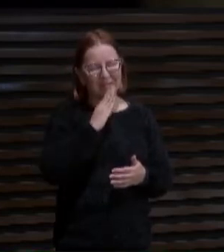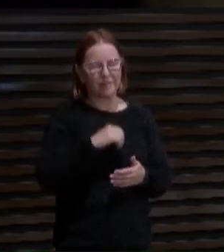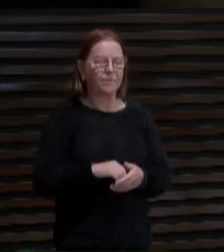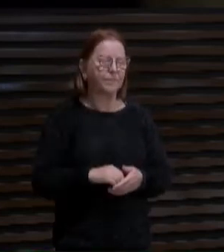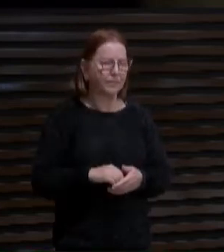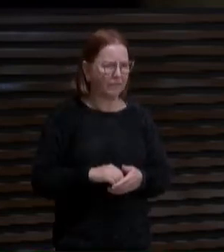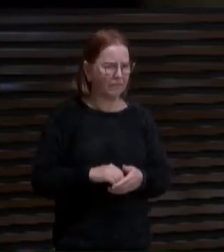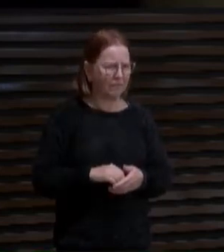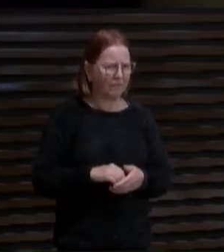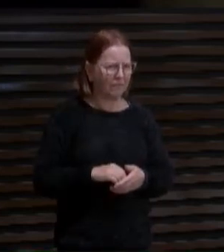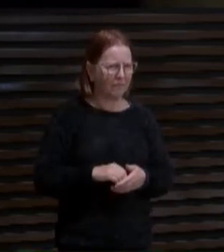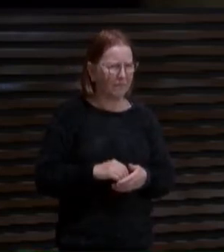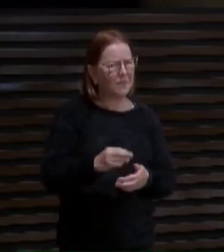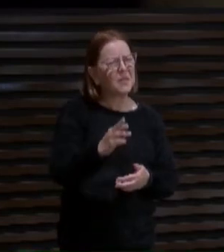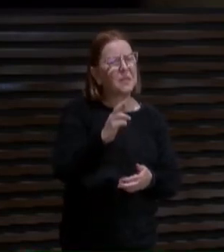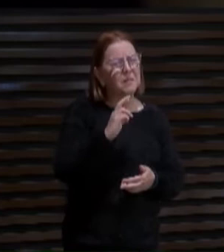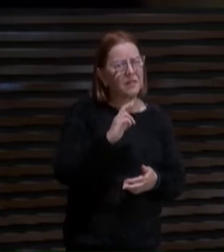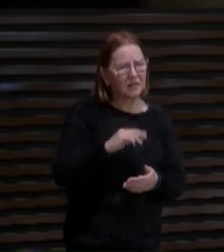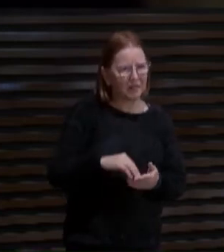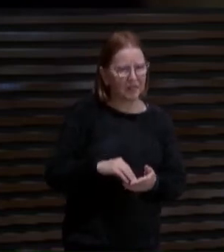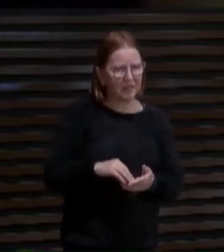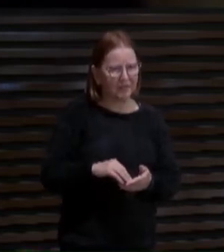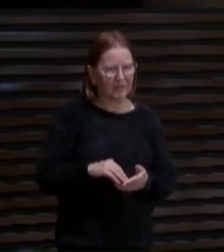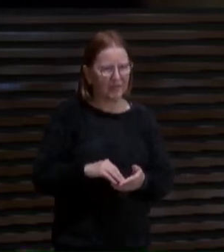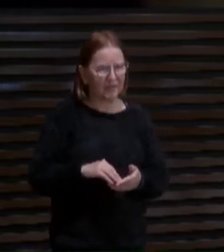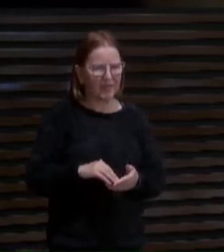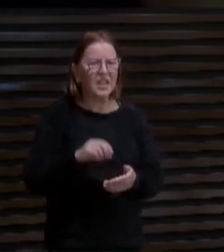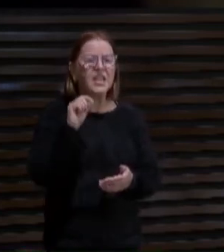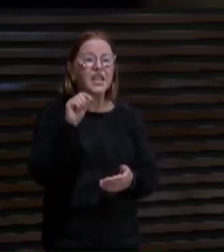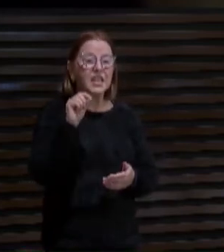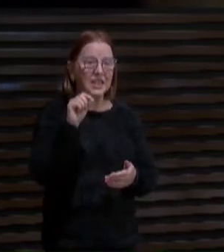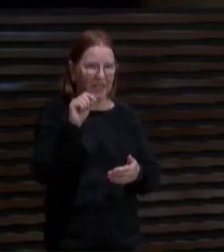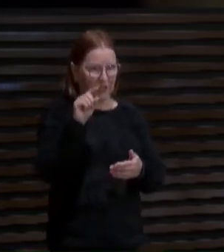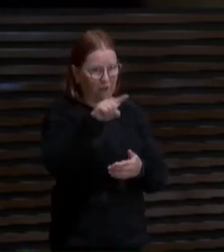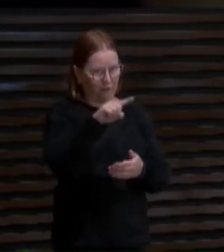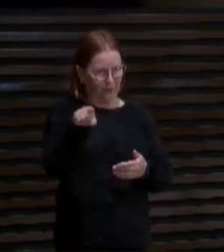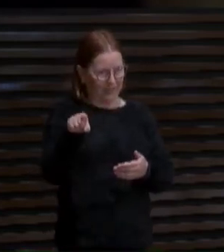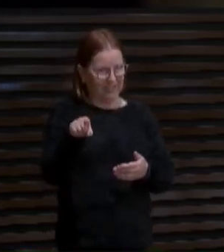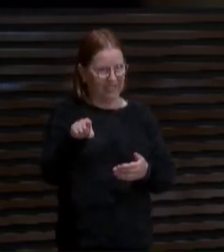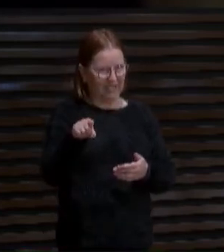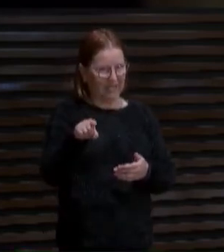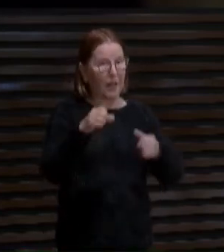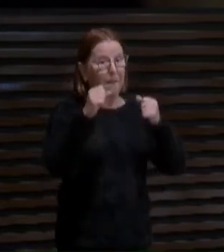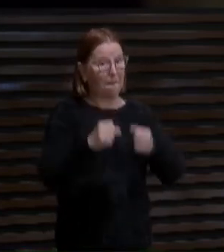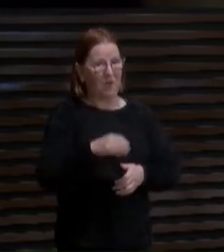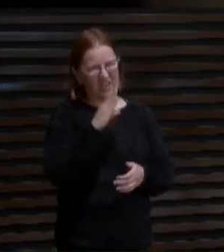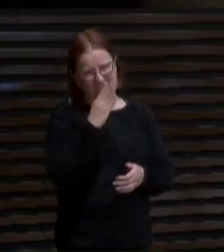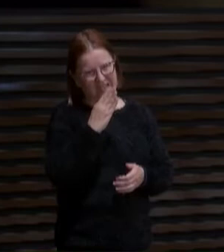diga uma coisa meu querido quem você pensa que você vai enganar enganar as pessoas mas é